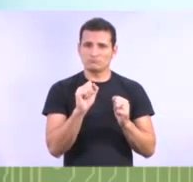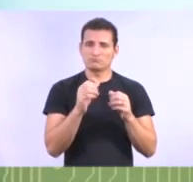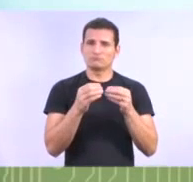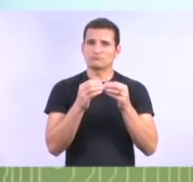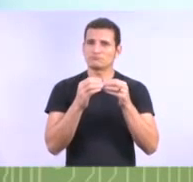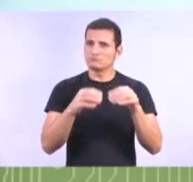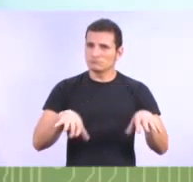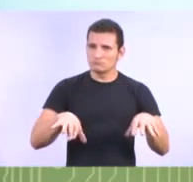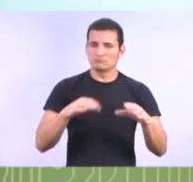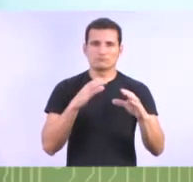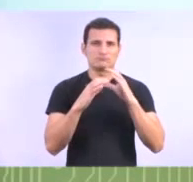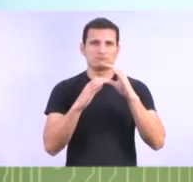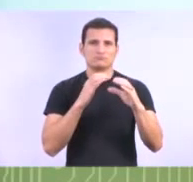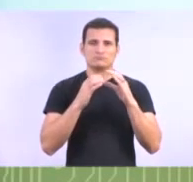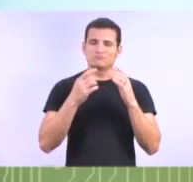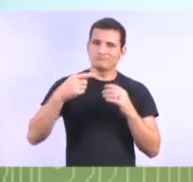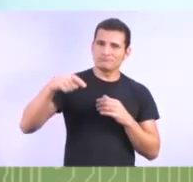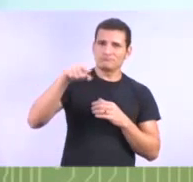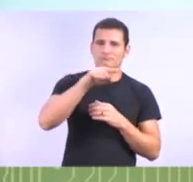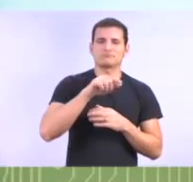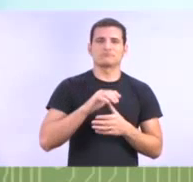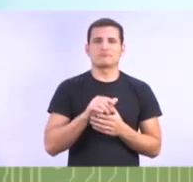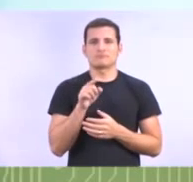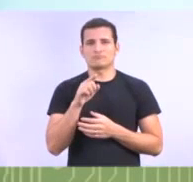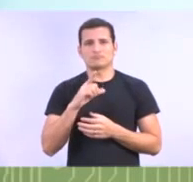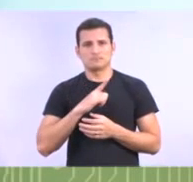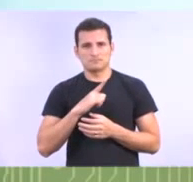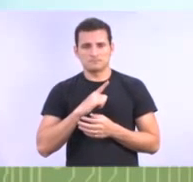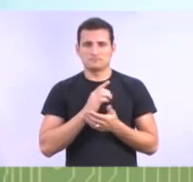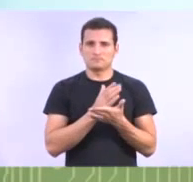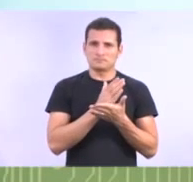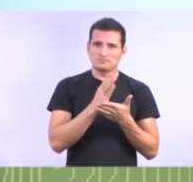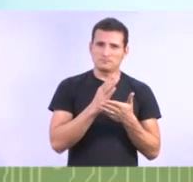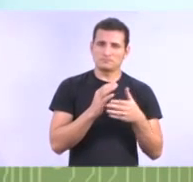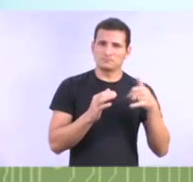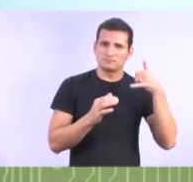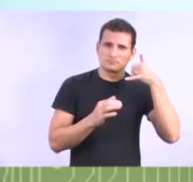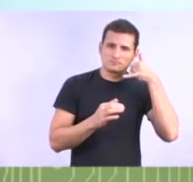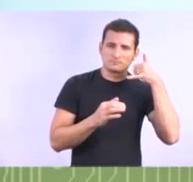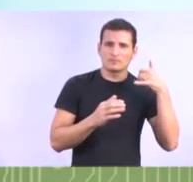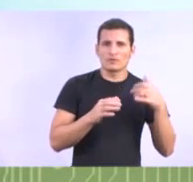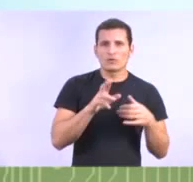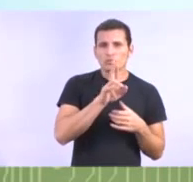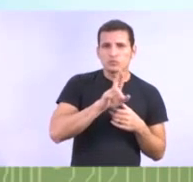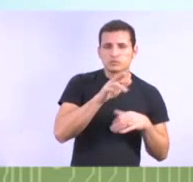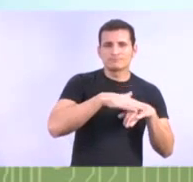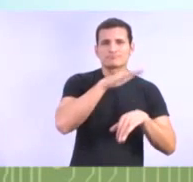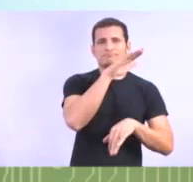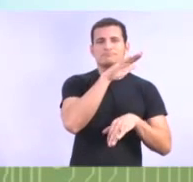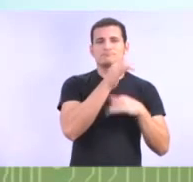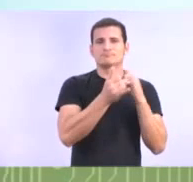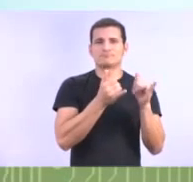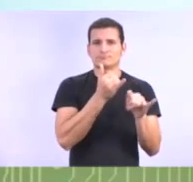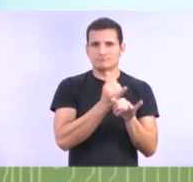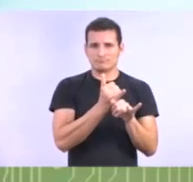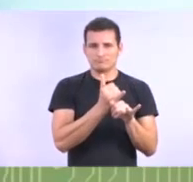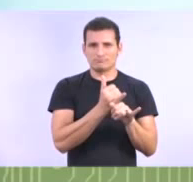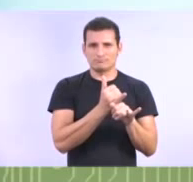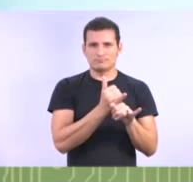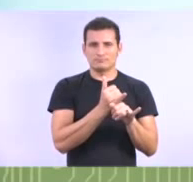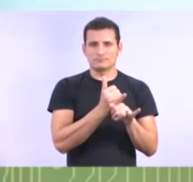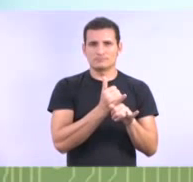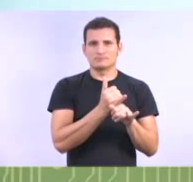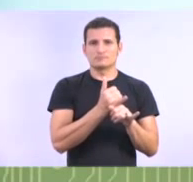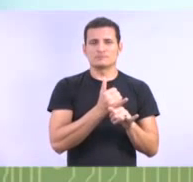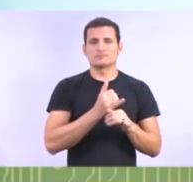prejudicar a comunicação de vocês. Você vai ter alguém consumindo muito mais, né, dados na sua rede do